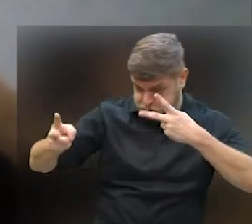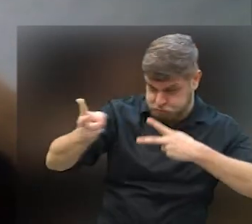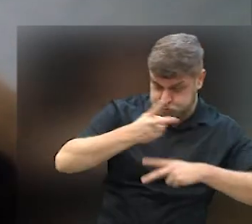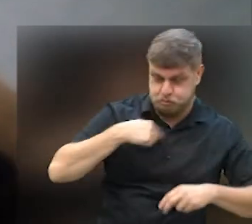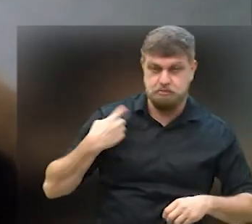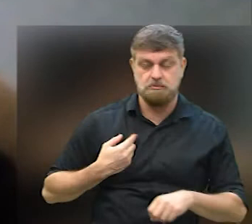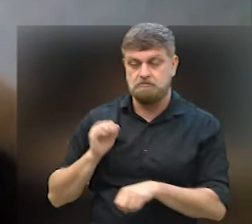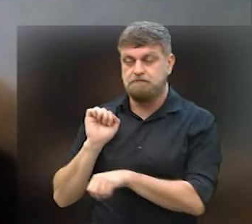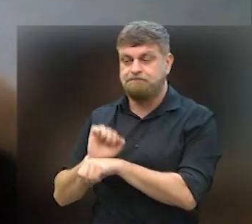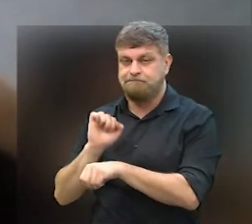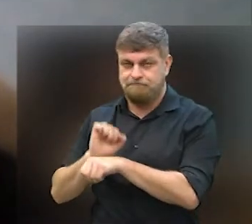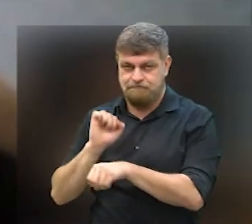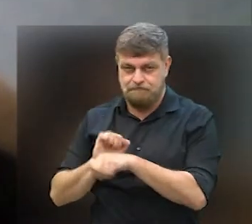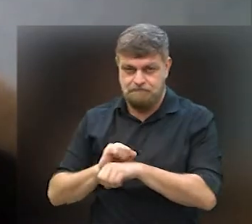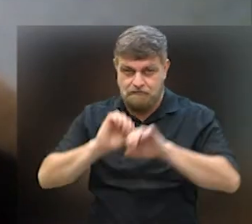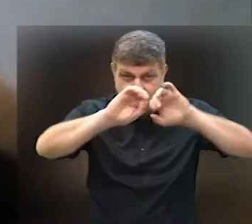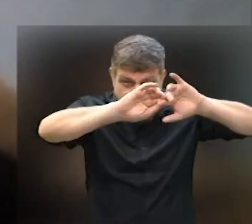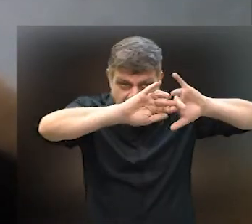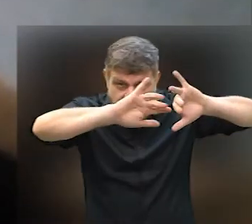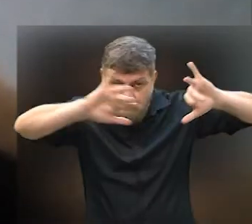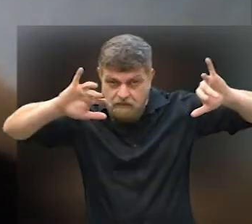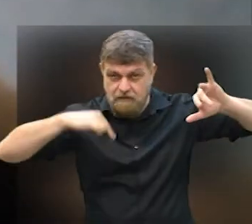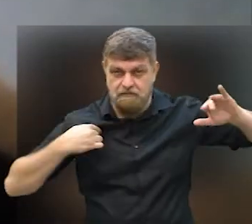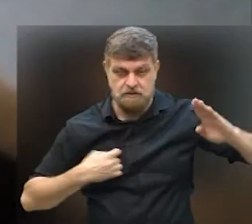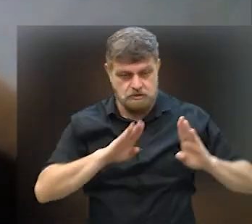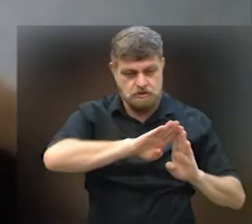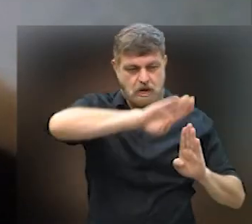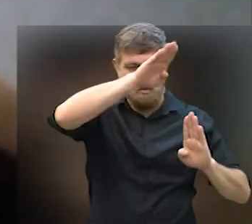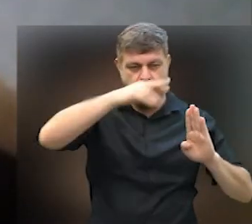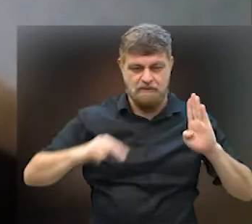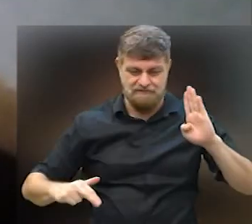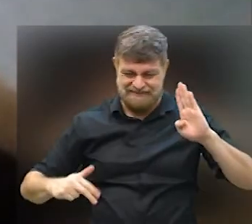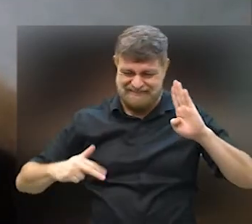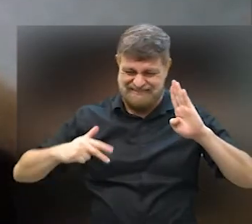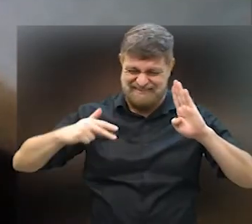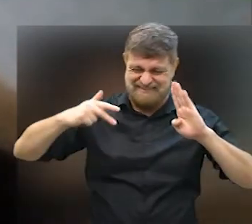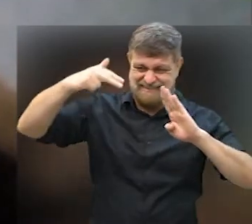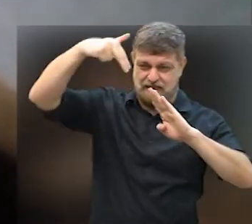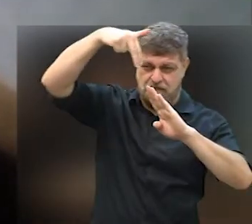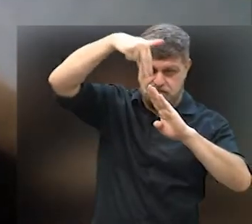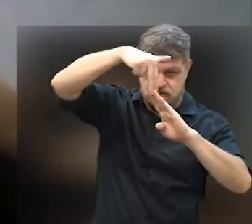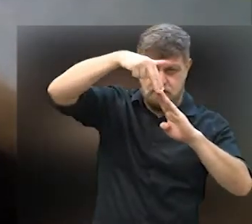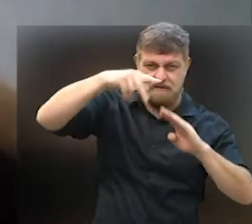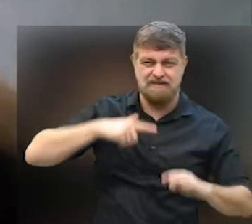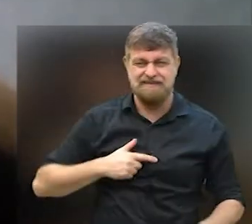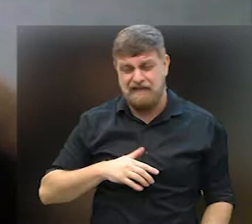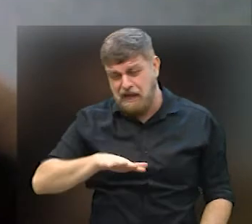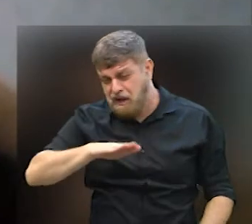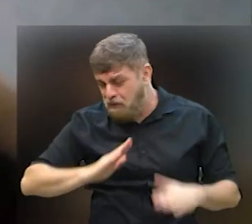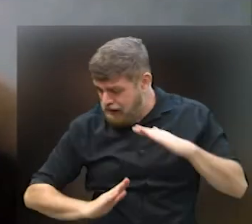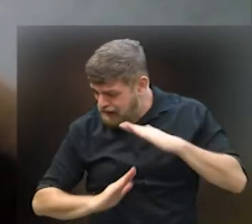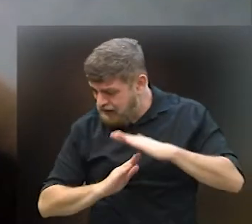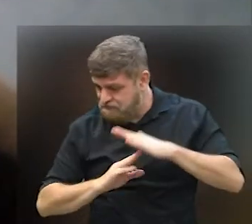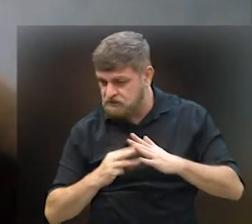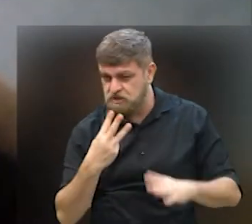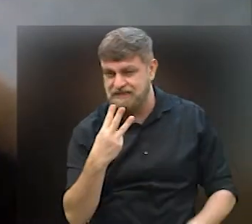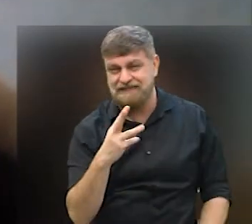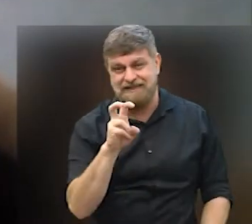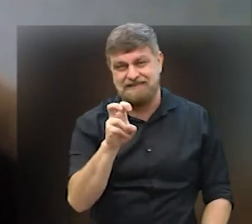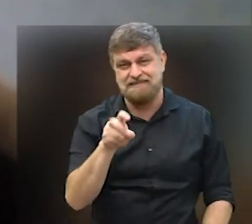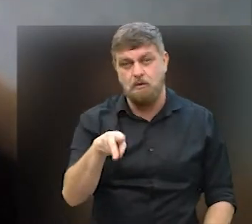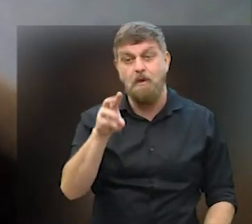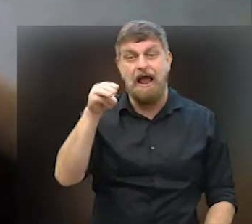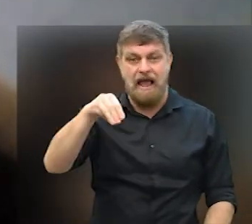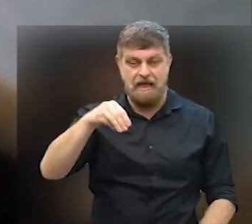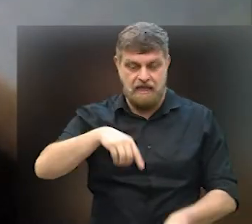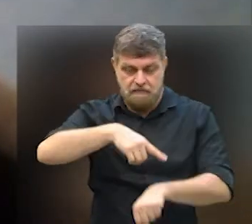esperar bastante pela janela de bom tempo para fazer ataque ao cume. O ataque ao cume é recomendado em até no máximo 30, 35 km